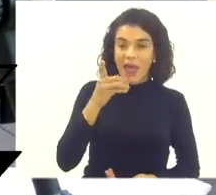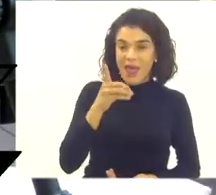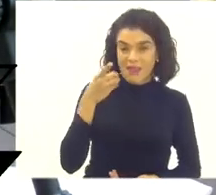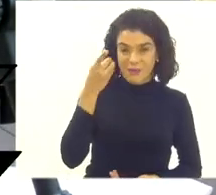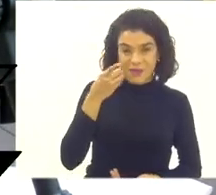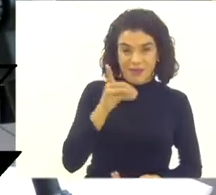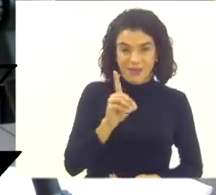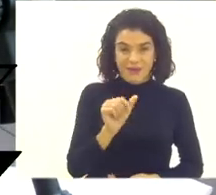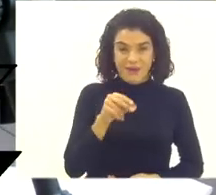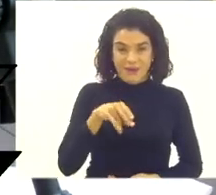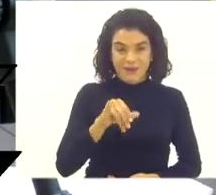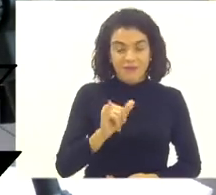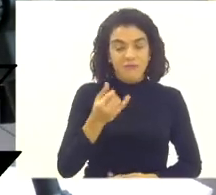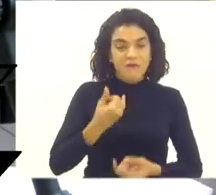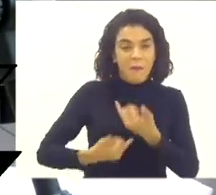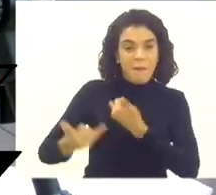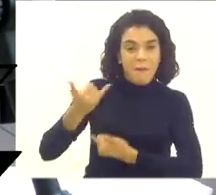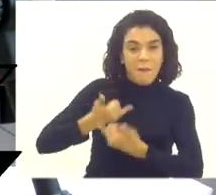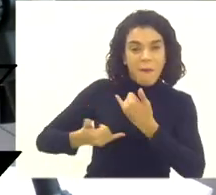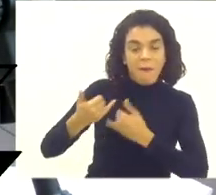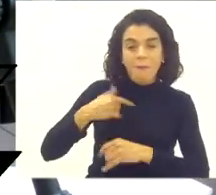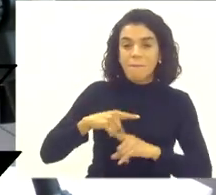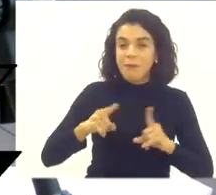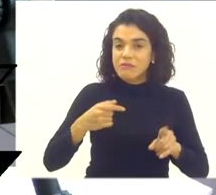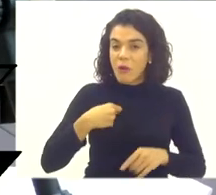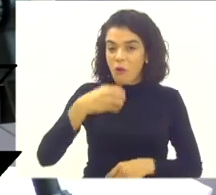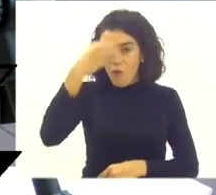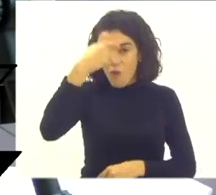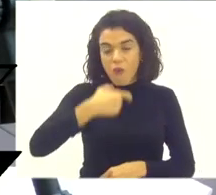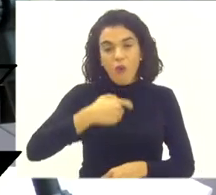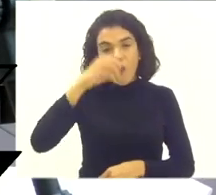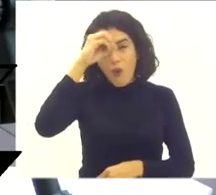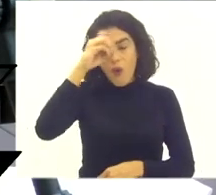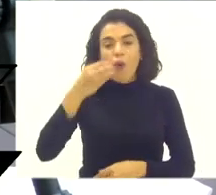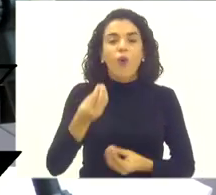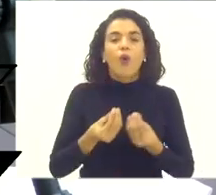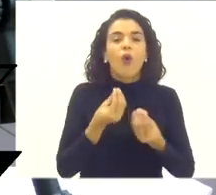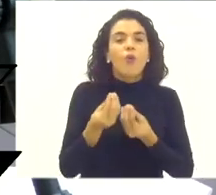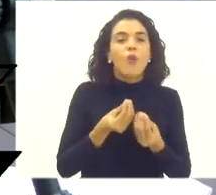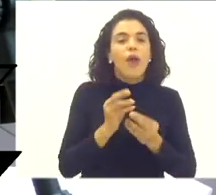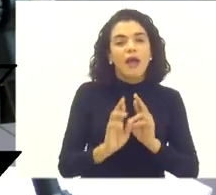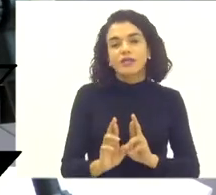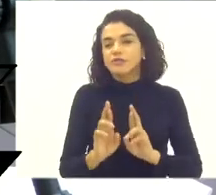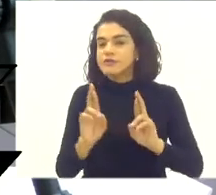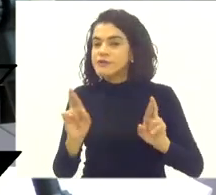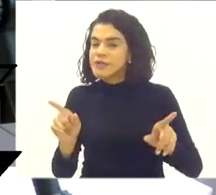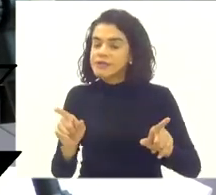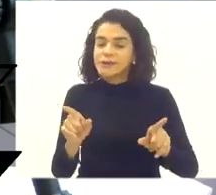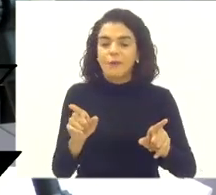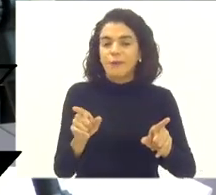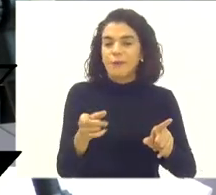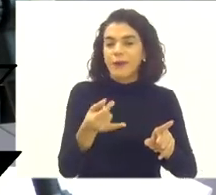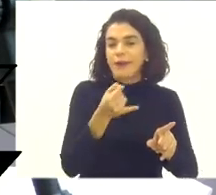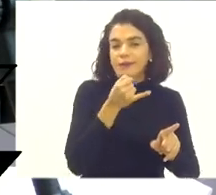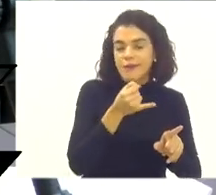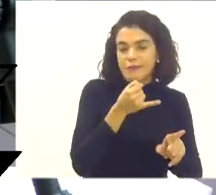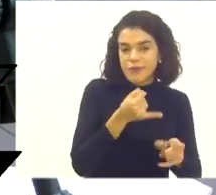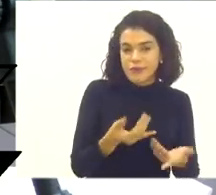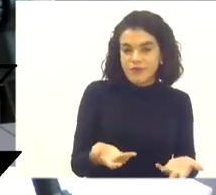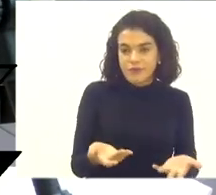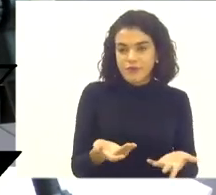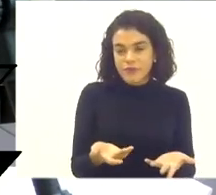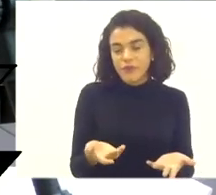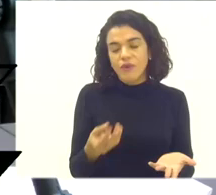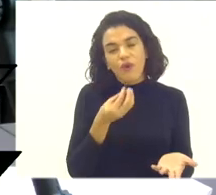da ONG é mas é o público como é essa diferenciação do público que vocês fazem e a a